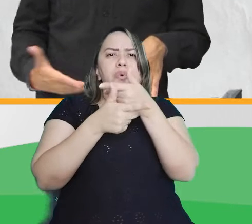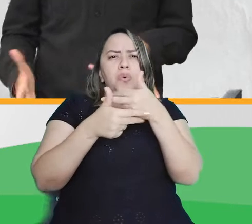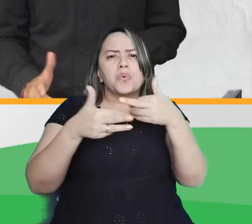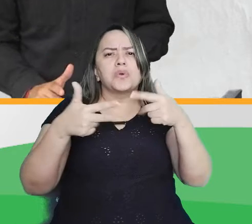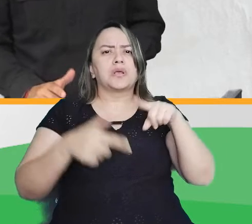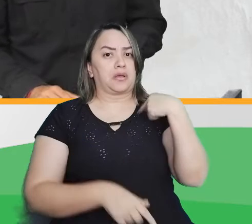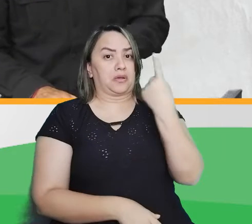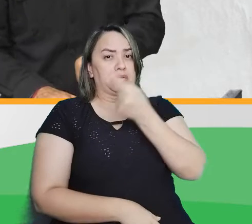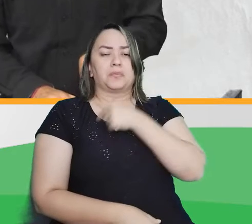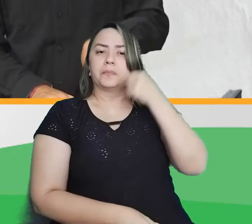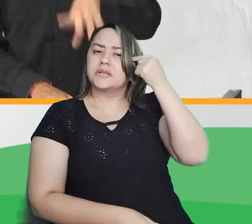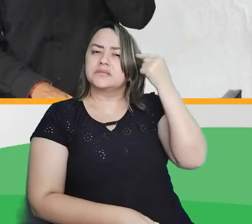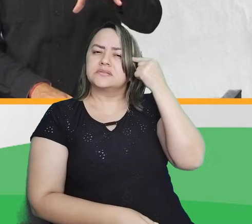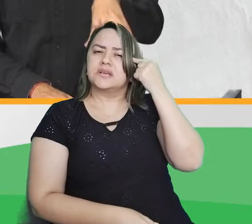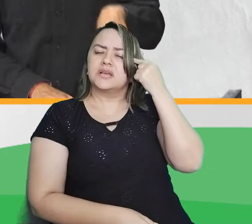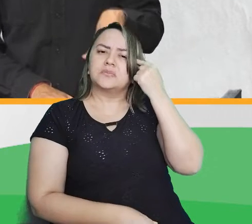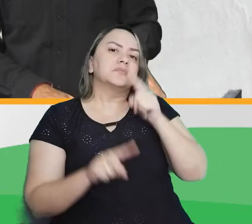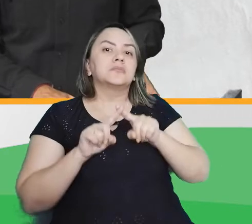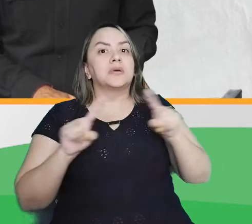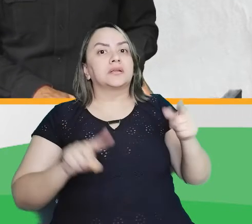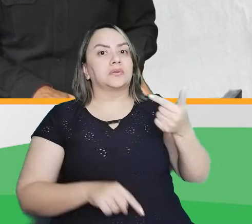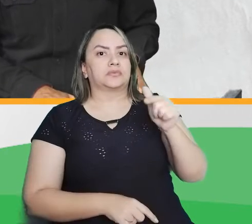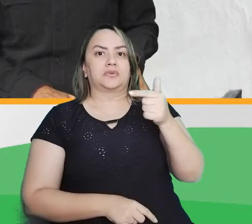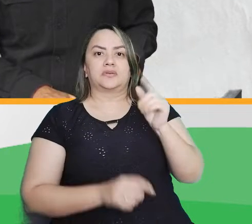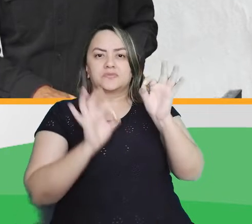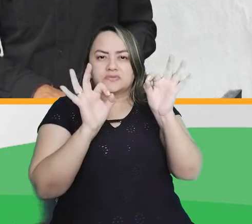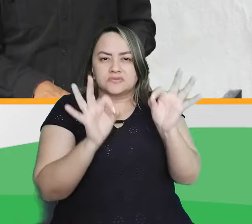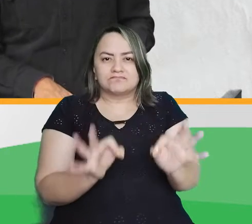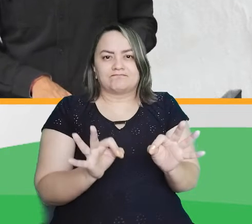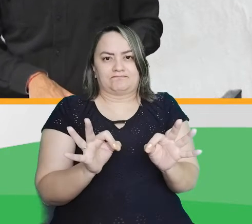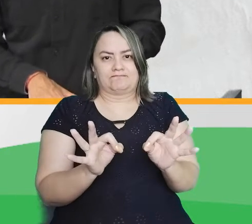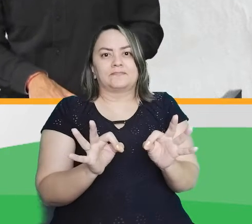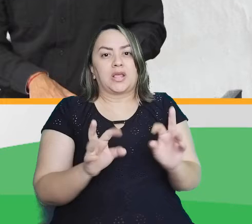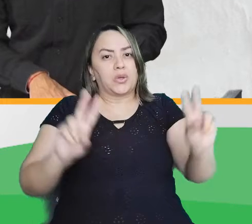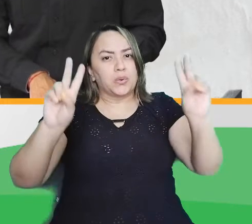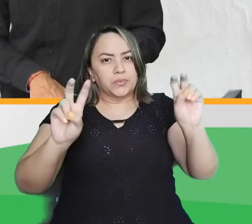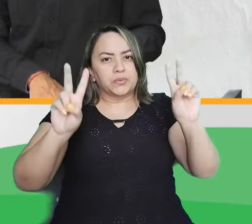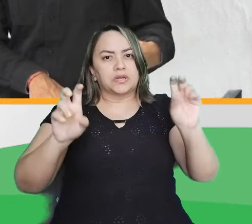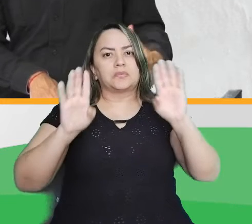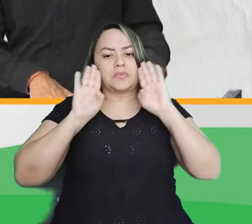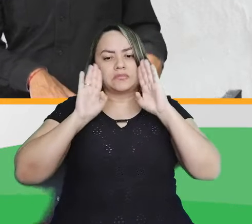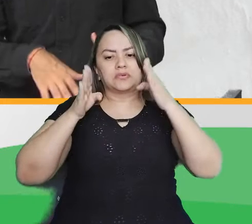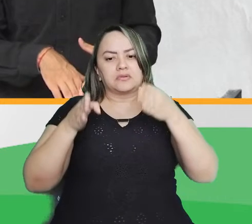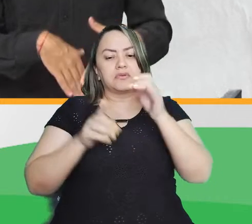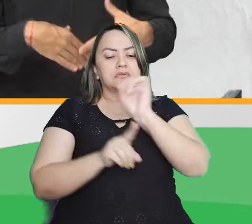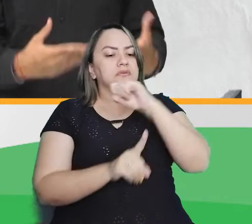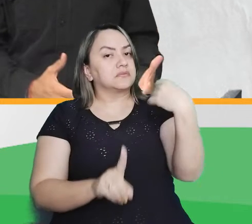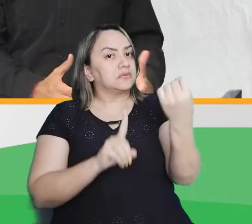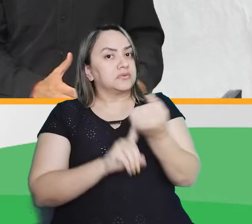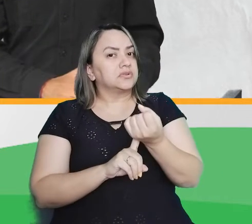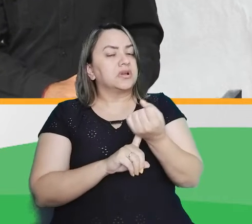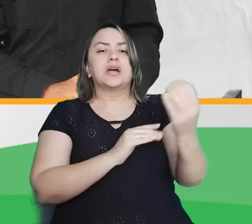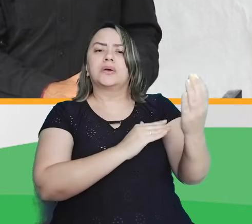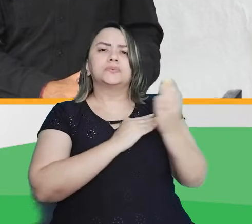direito o que é. No tema específico da nossa aula de hoje, então, a sociologia nos ajuda a dar